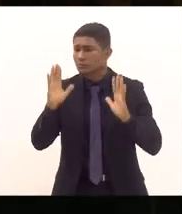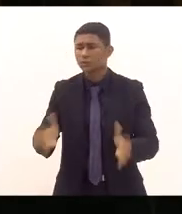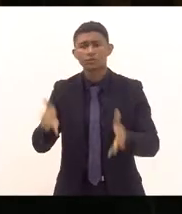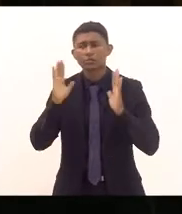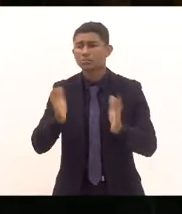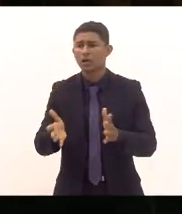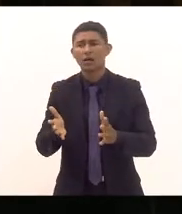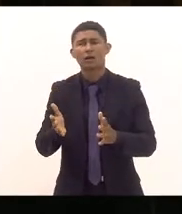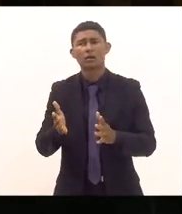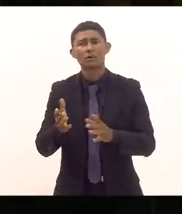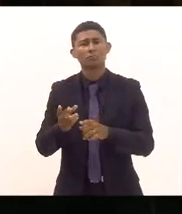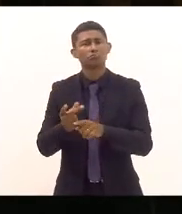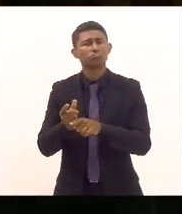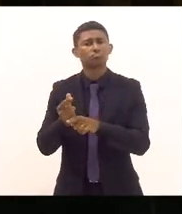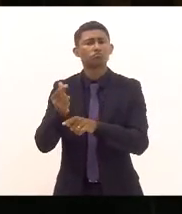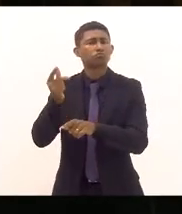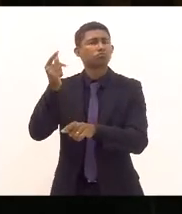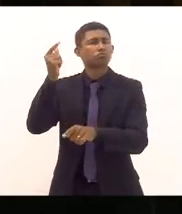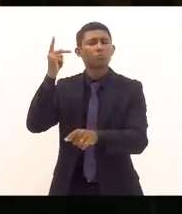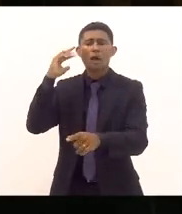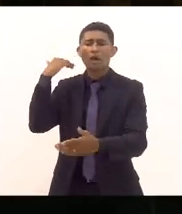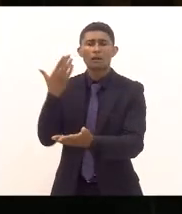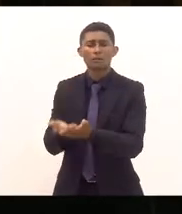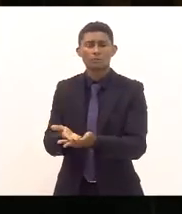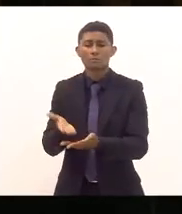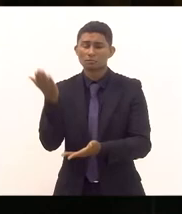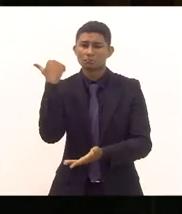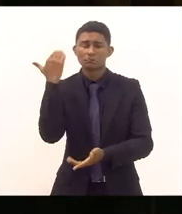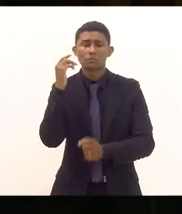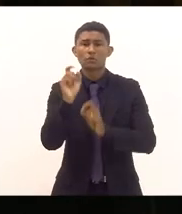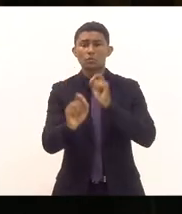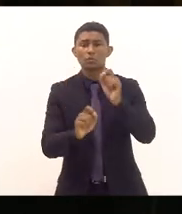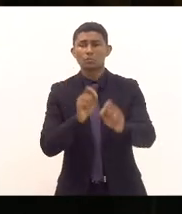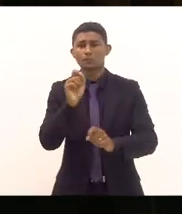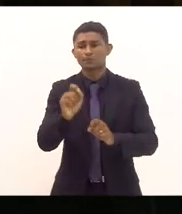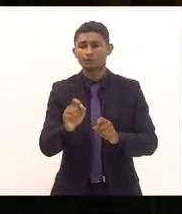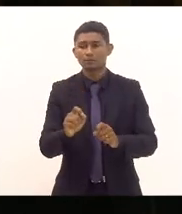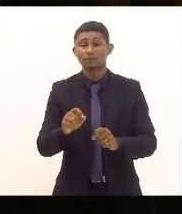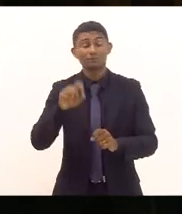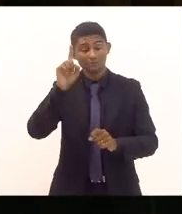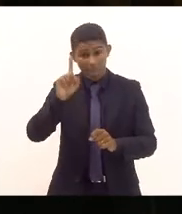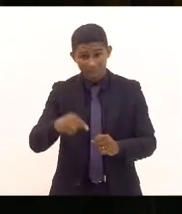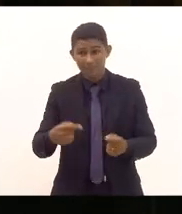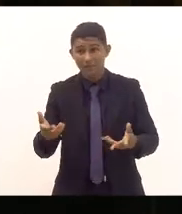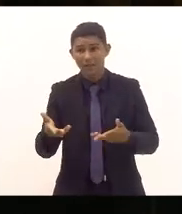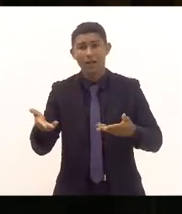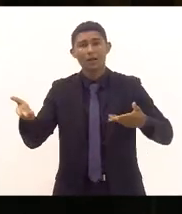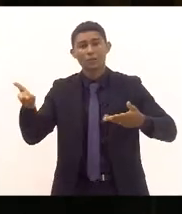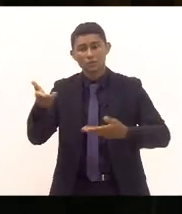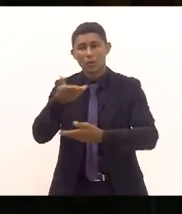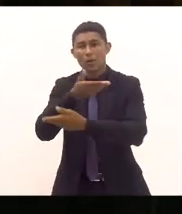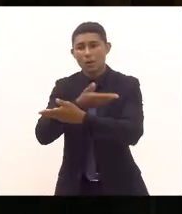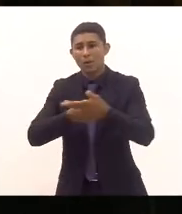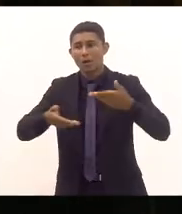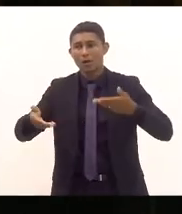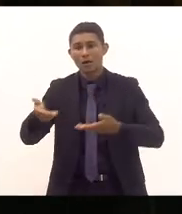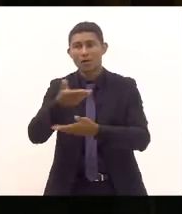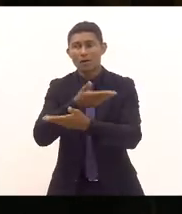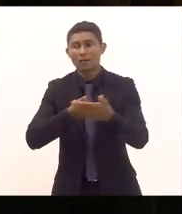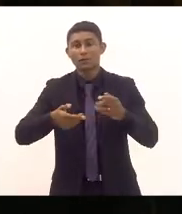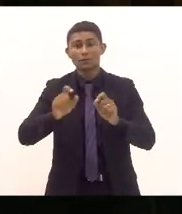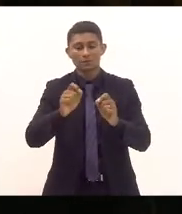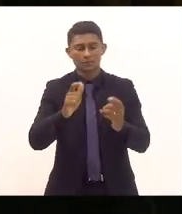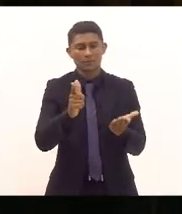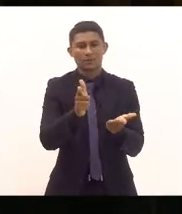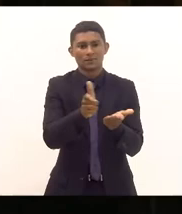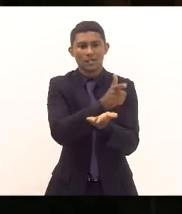tenho convicção que na nossa época já era um hábito muito comum daquela coisa da troca e a escola incentivar a troca de livros